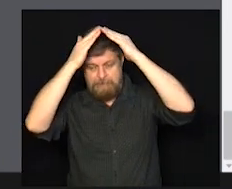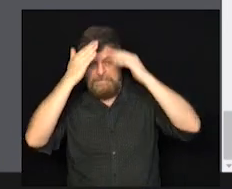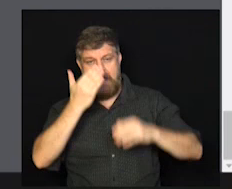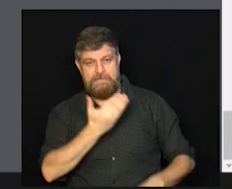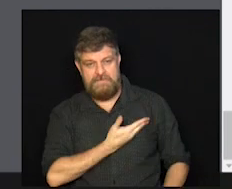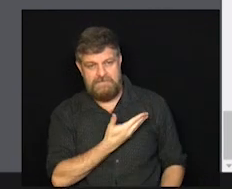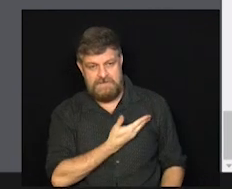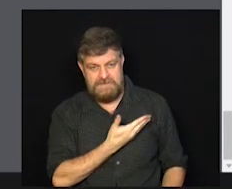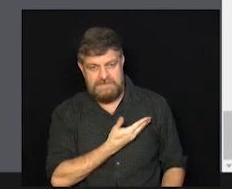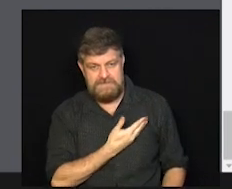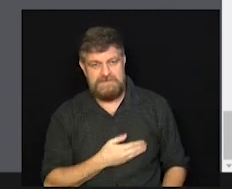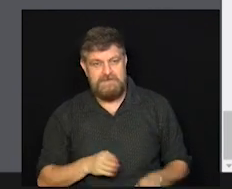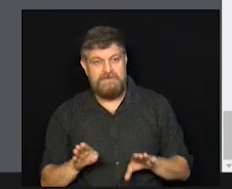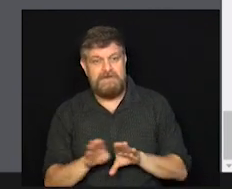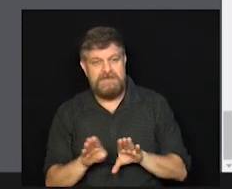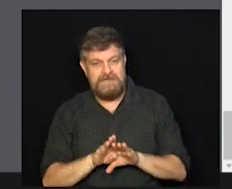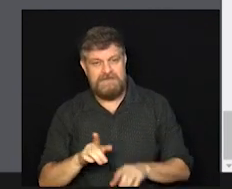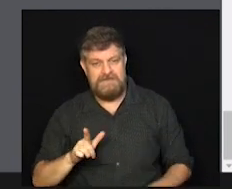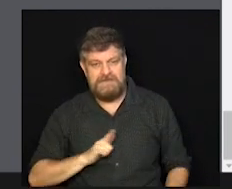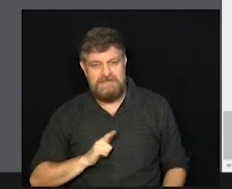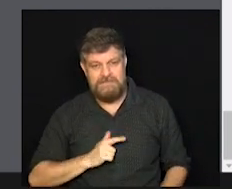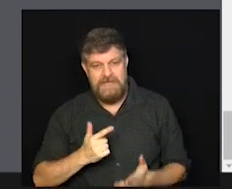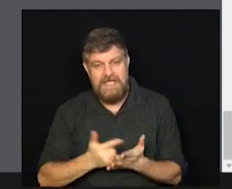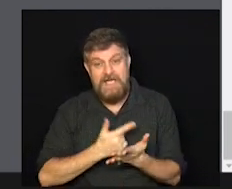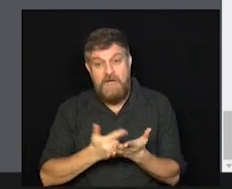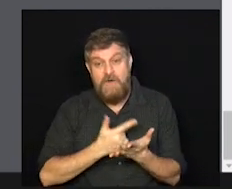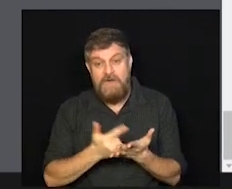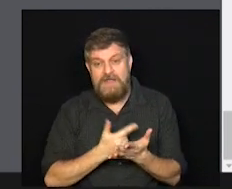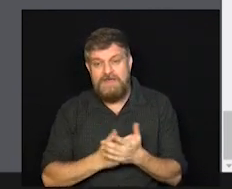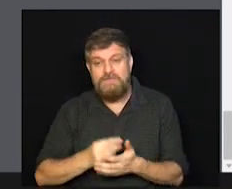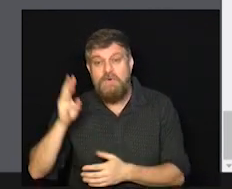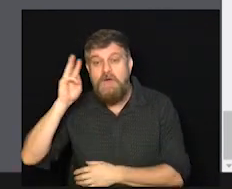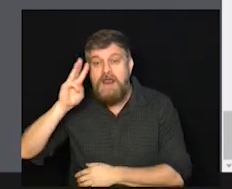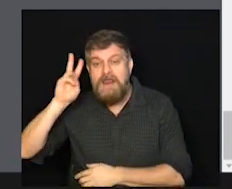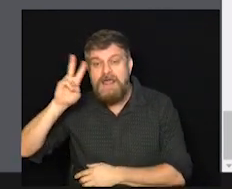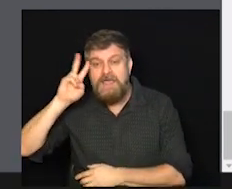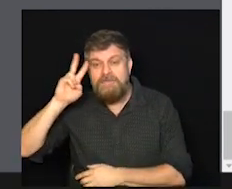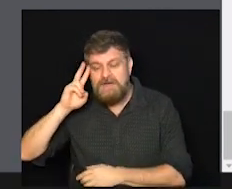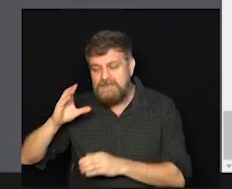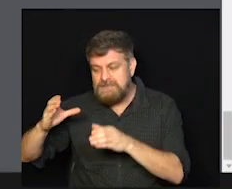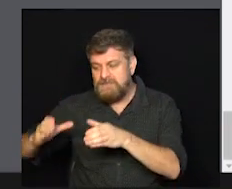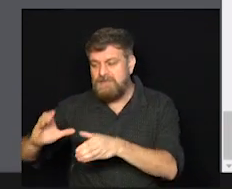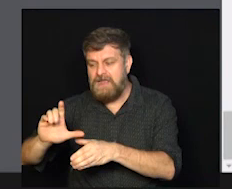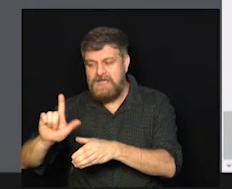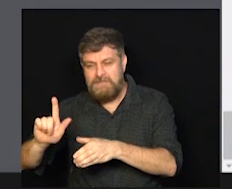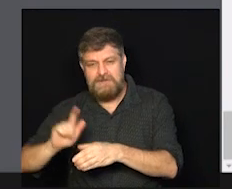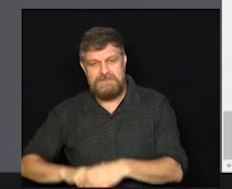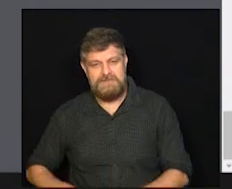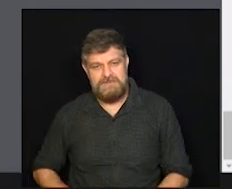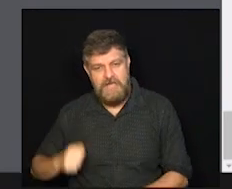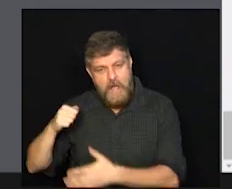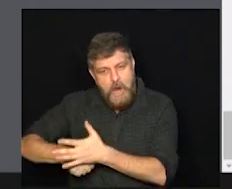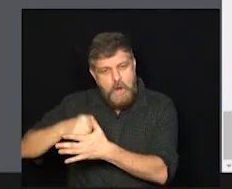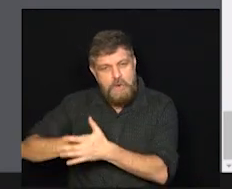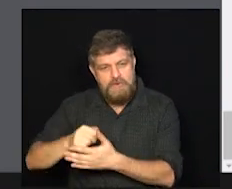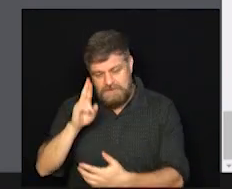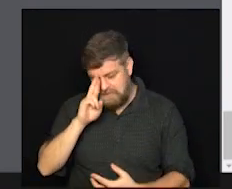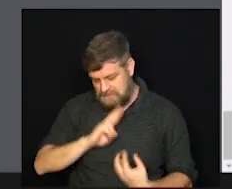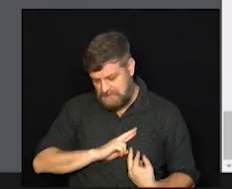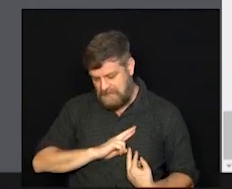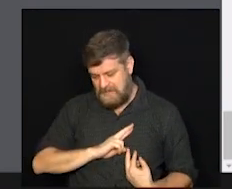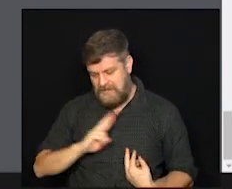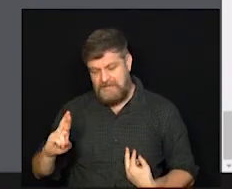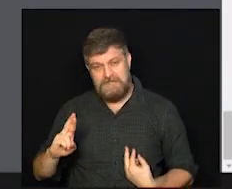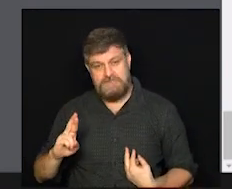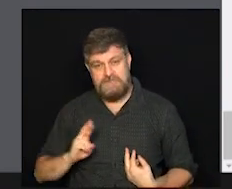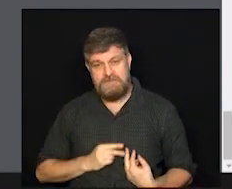Tutti, e Memórias do Campo Grande, uma região de lutas, religiosidade, na região às